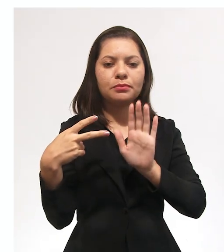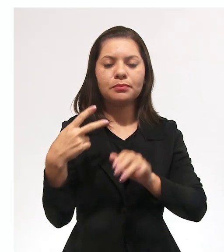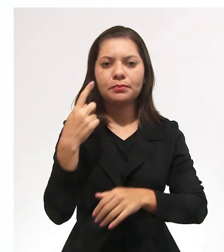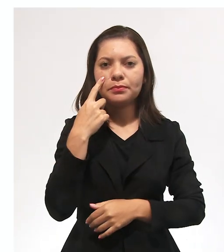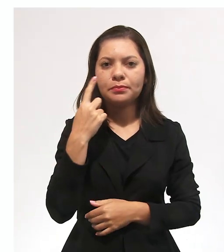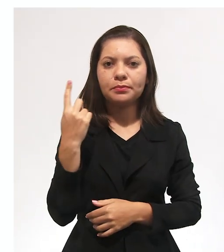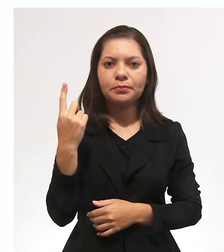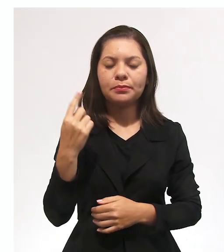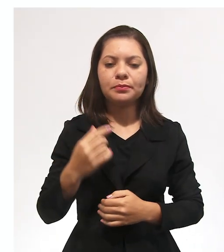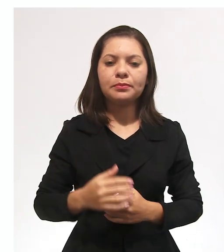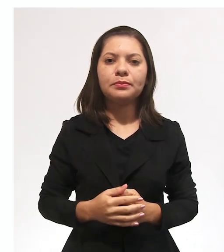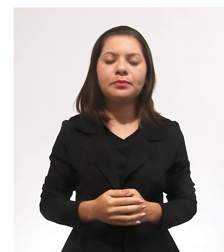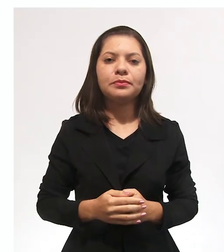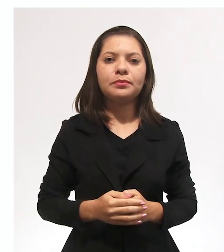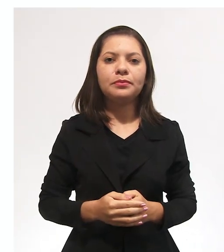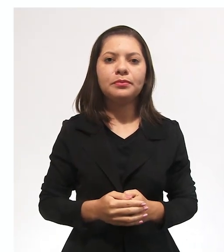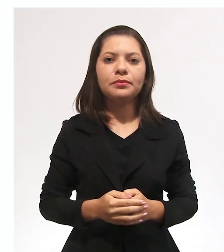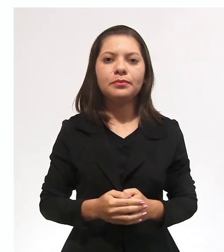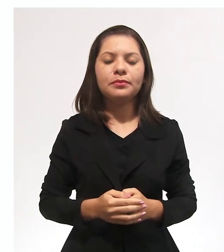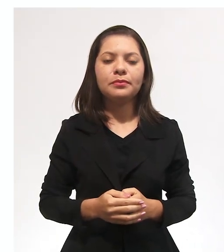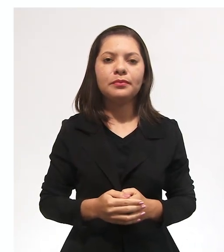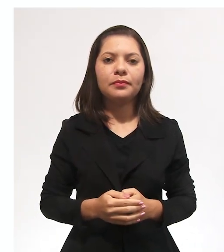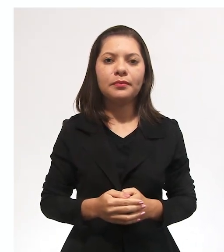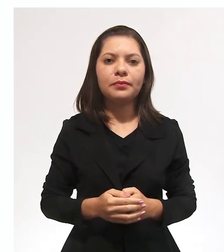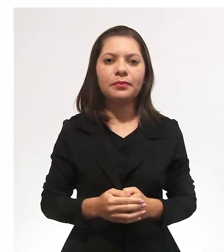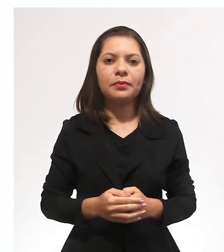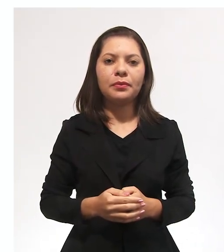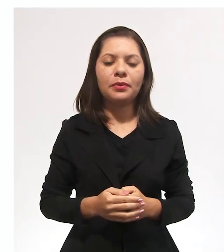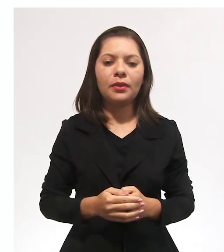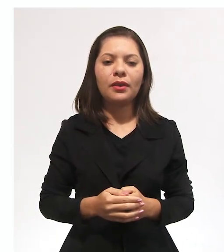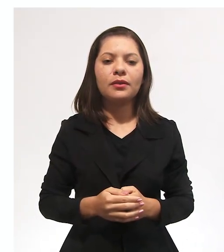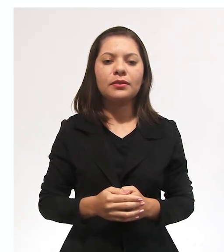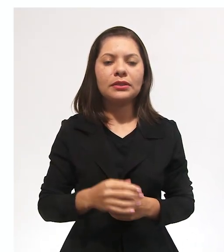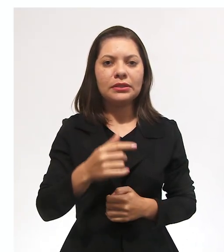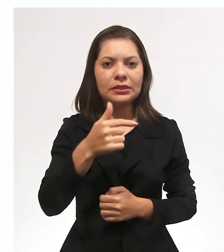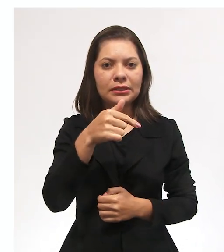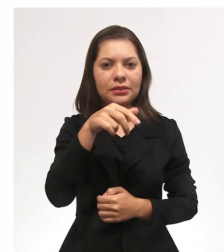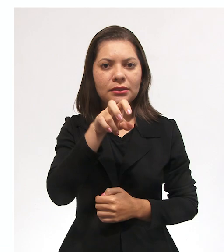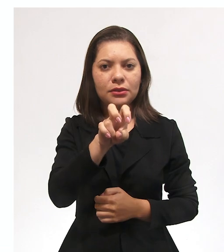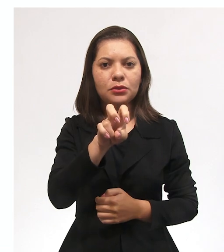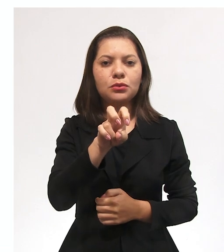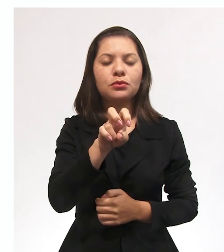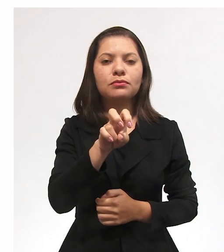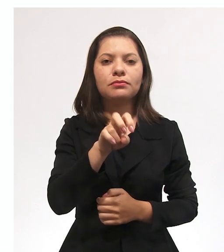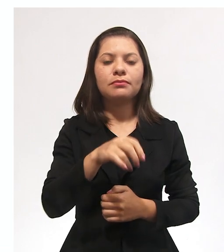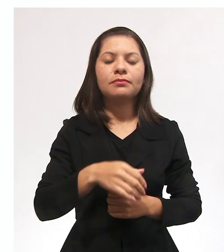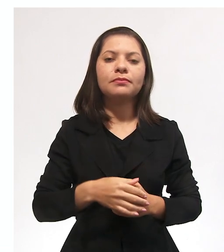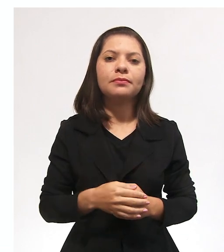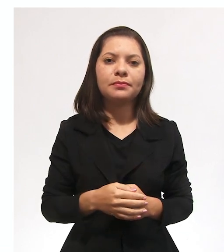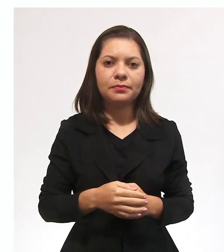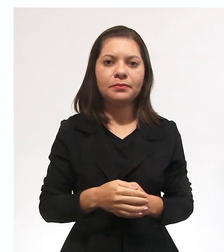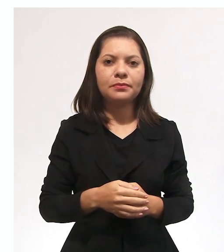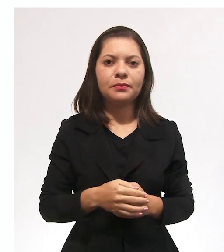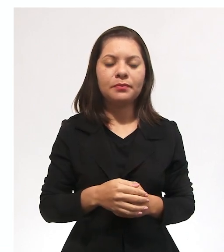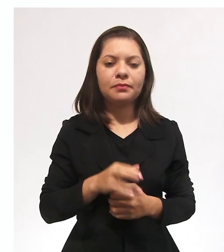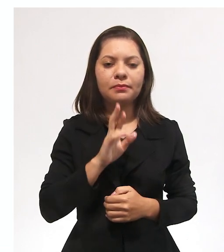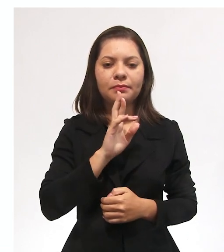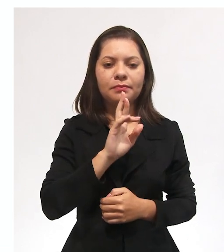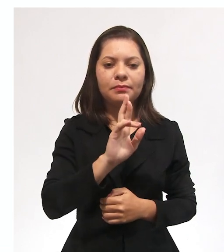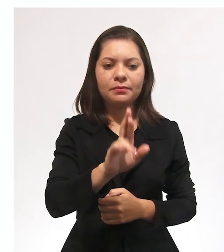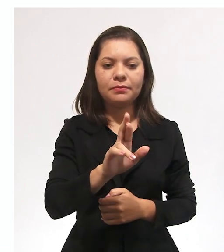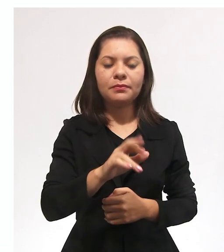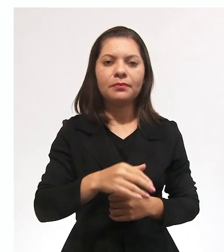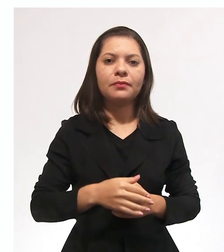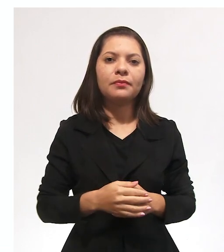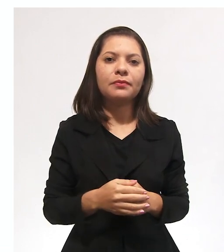5 vezes 1, 5 e 2, 7. 75, 1 vezes 1 é 1. Eu não preciso colocar aqui